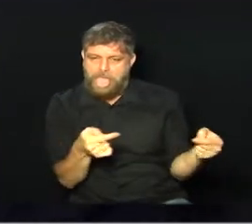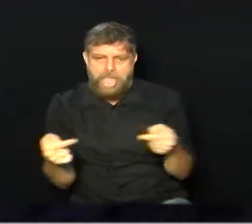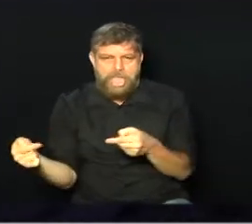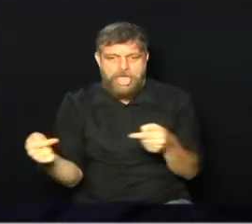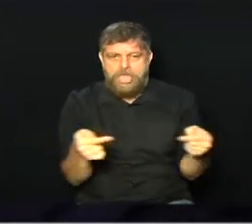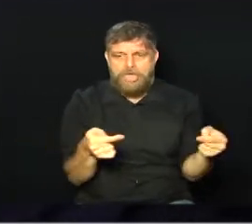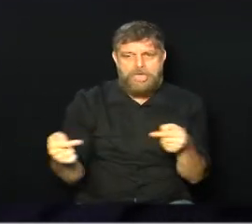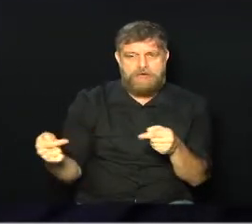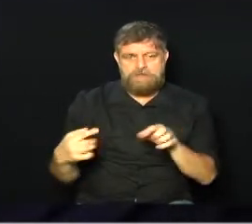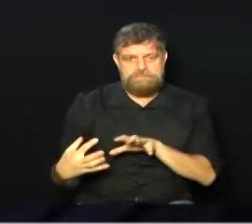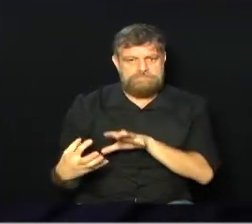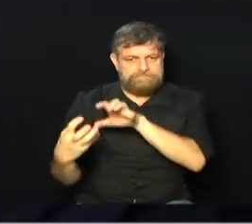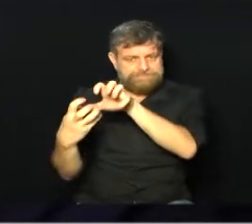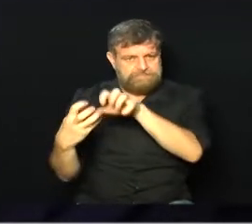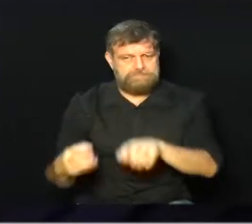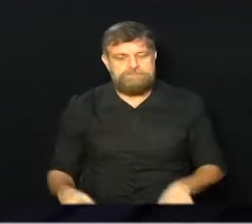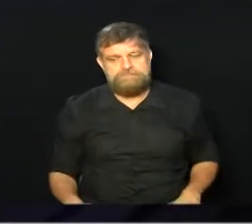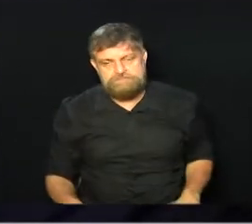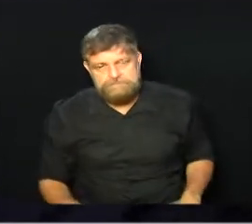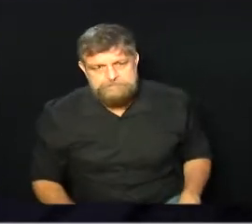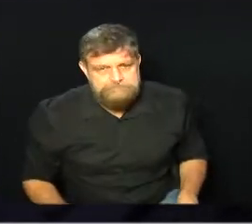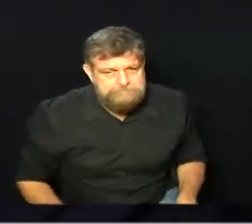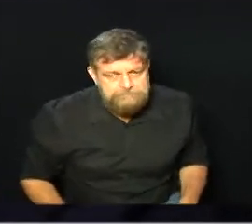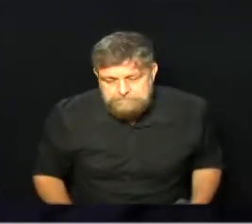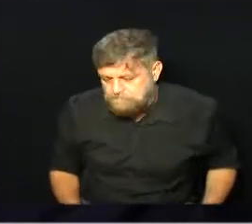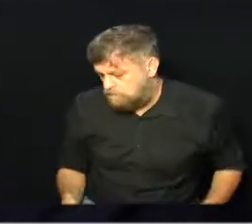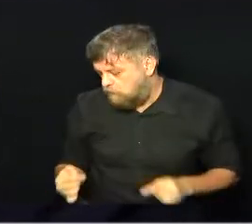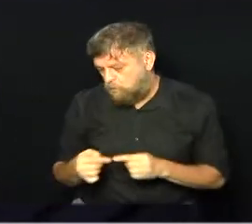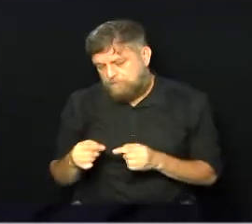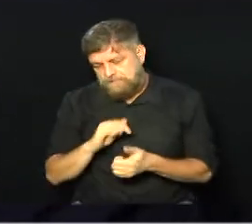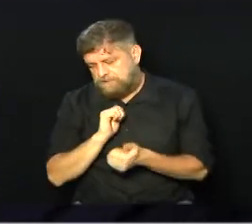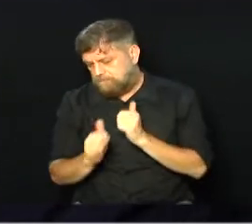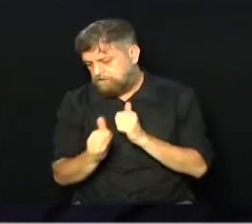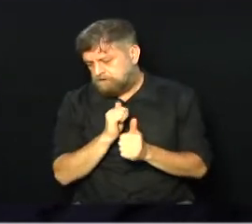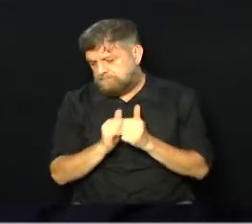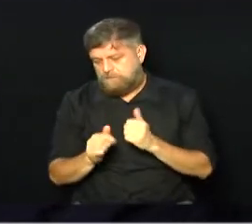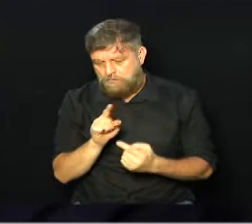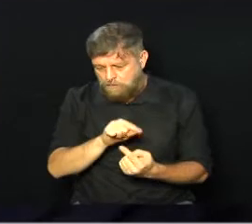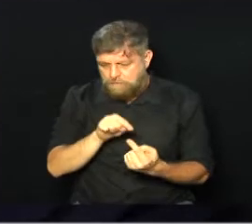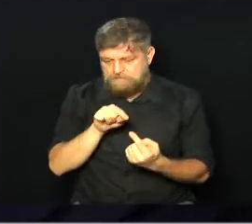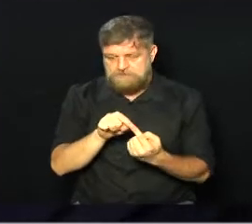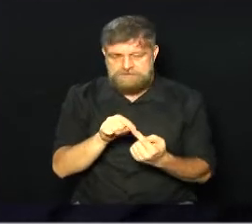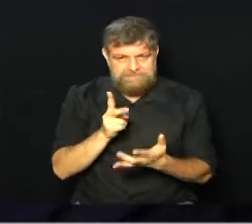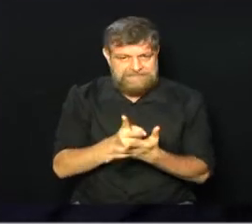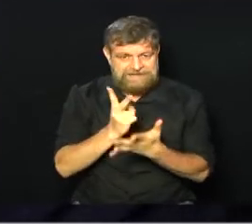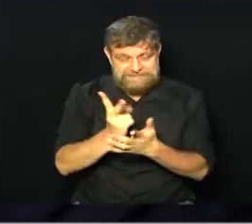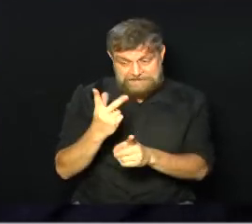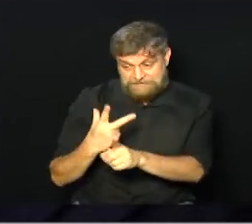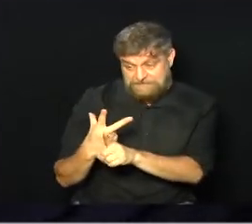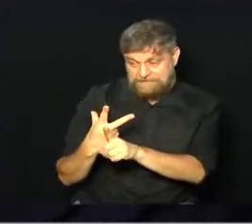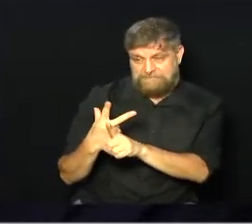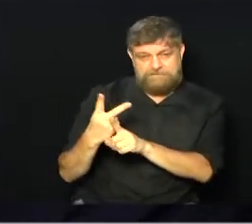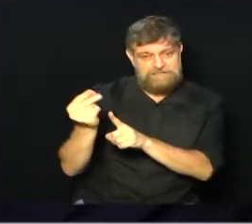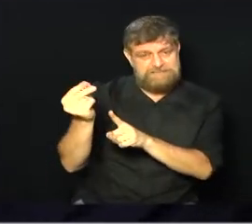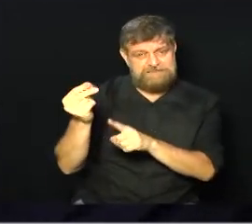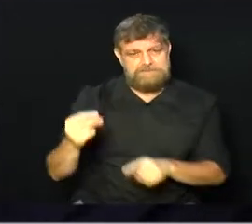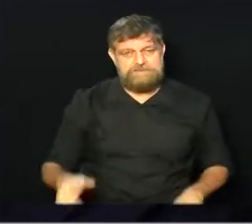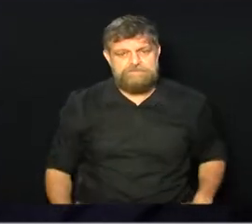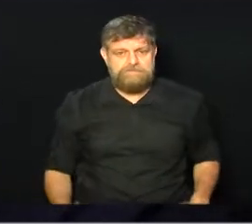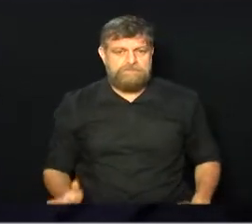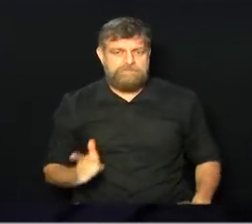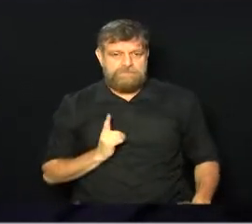com os brasileiros, e faz parte do futebol. O intuito era sempre de ganhar, né? Então faz